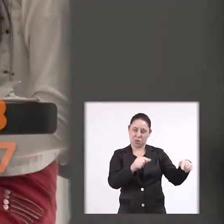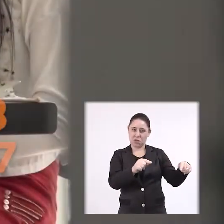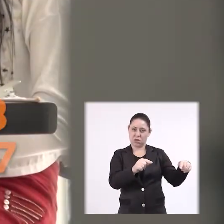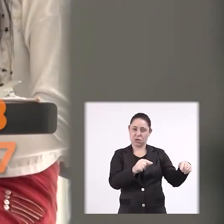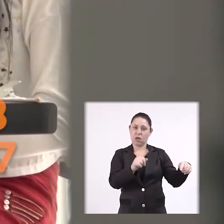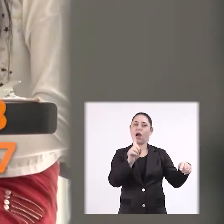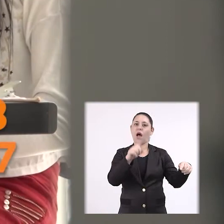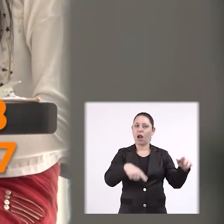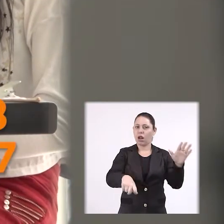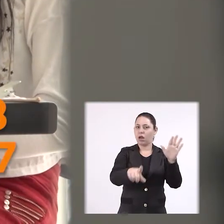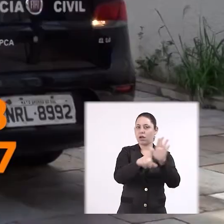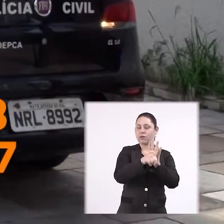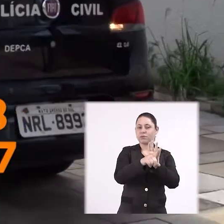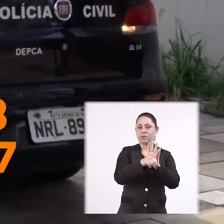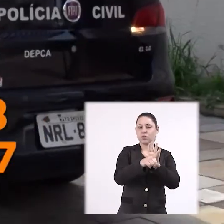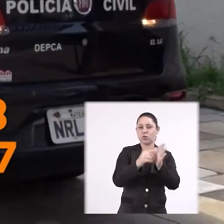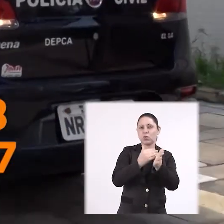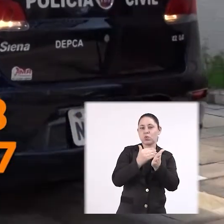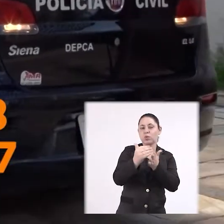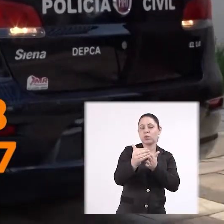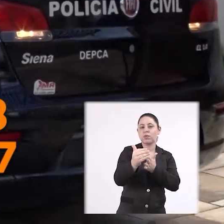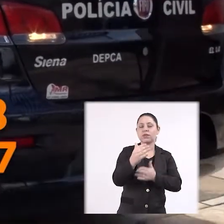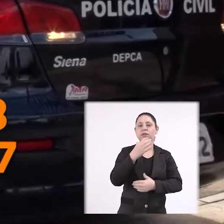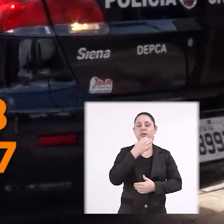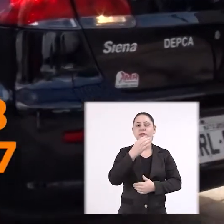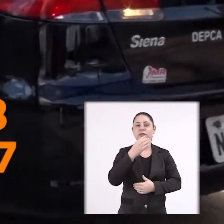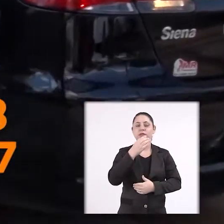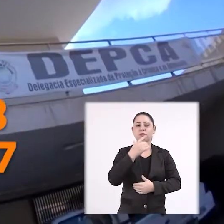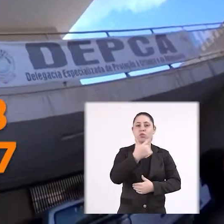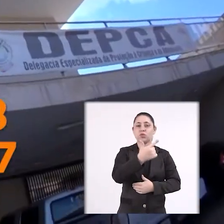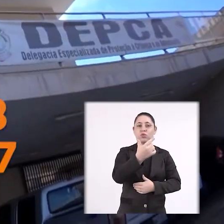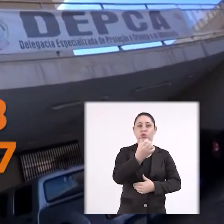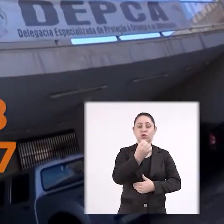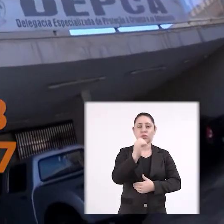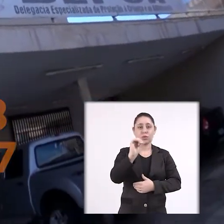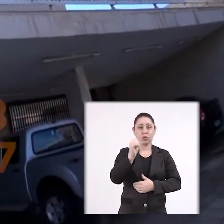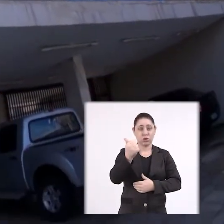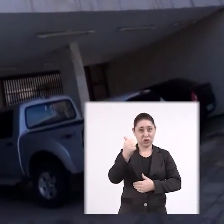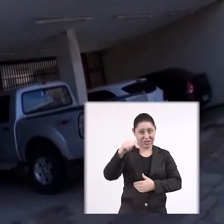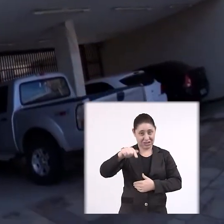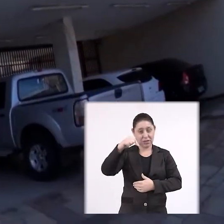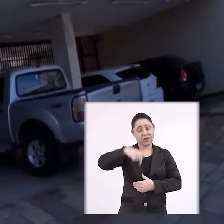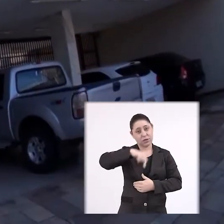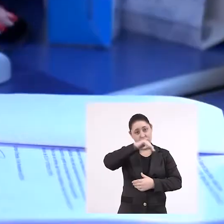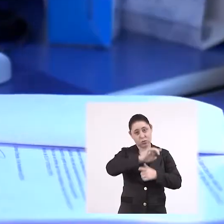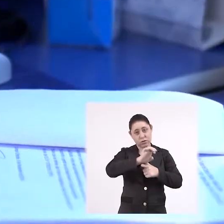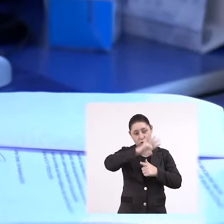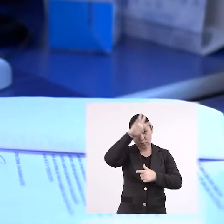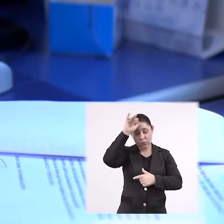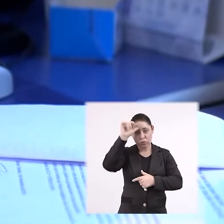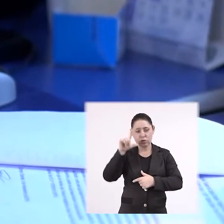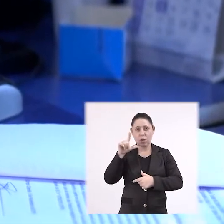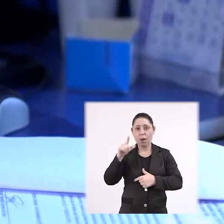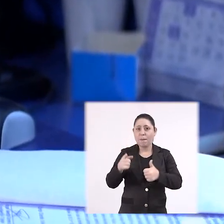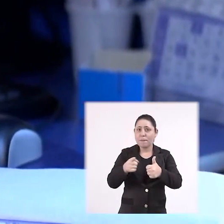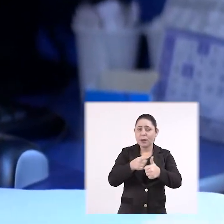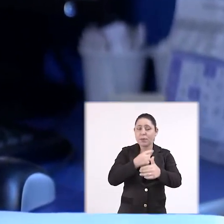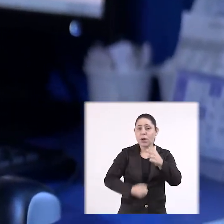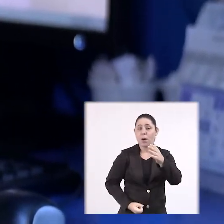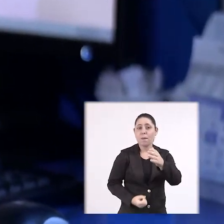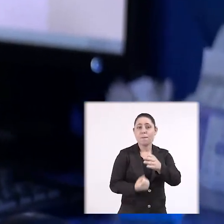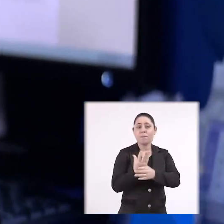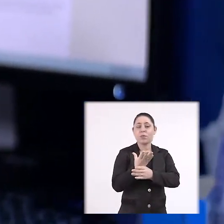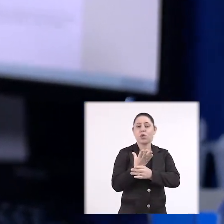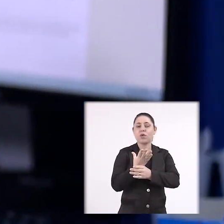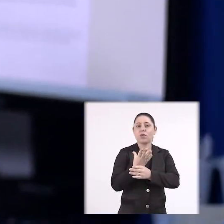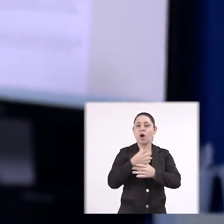adolescentes, é lei desde dezembro de 2017 no Mato Grosso do Sul. O estado foi o pioneiro a aprovar uma lei que